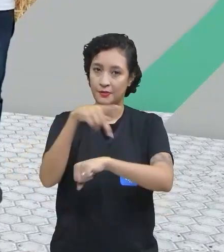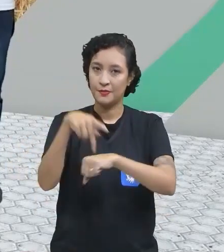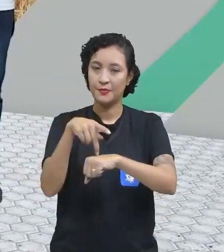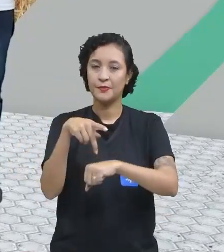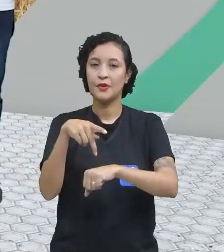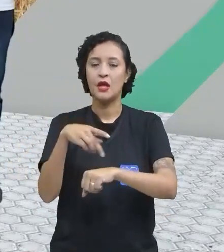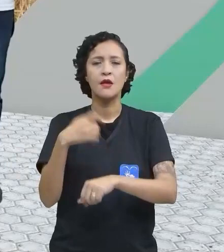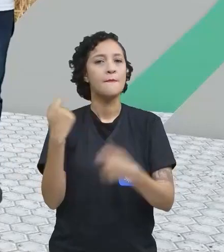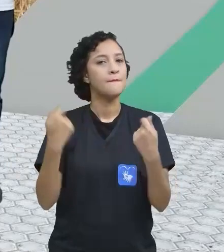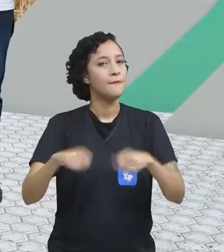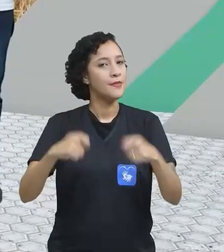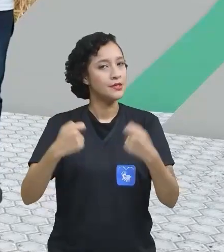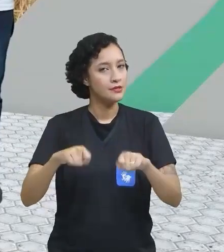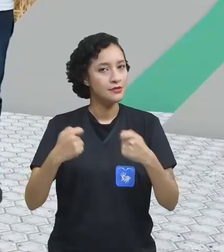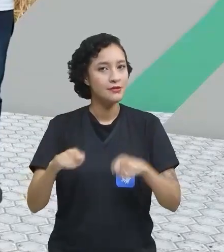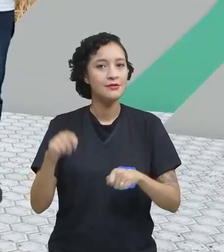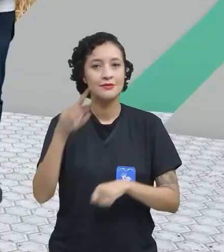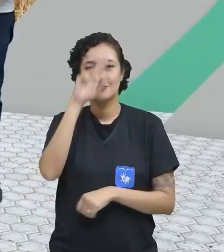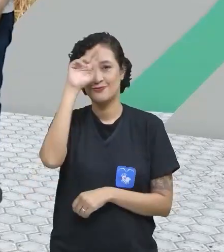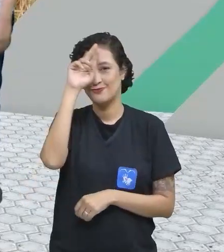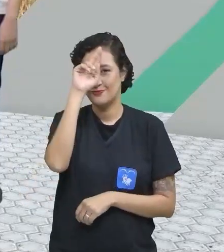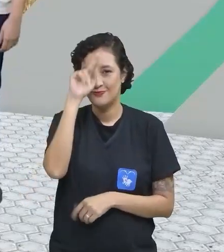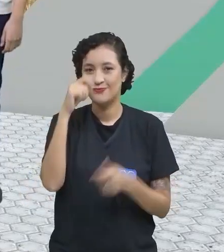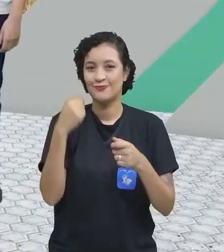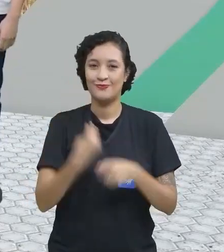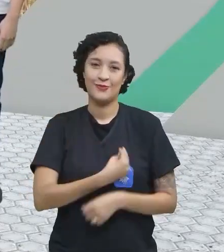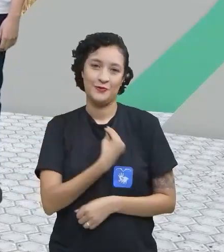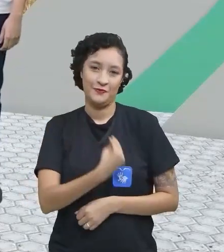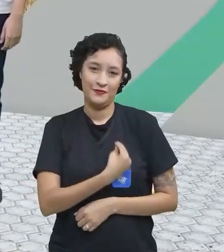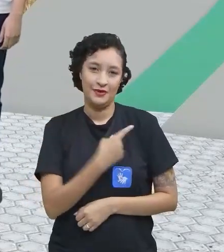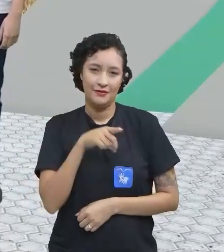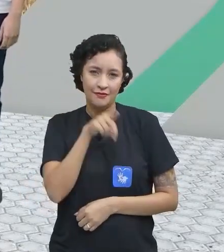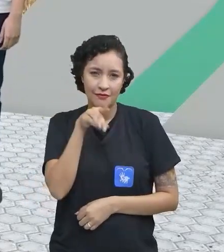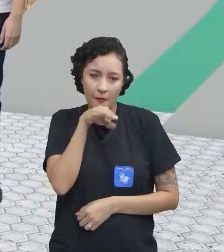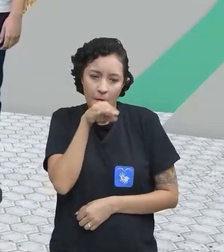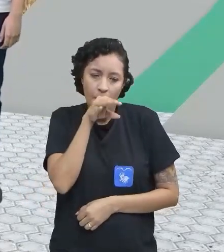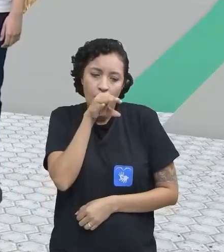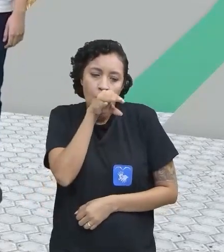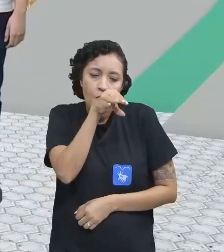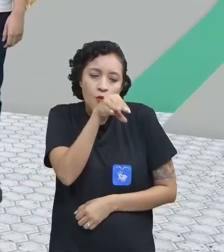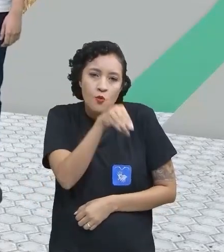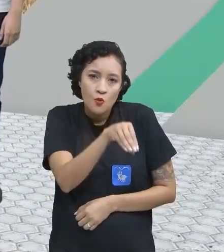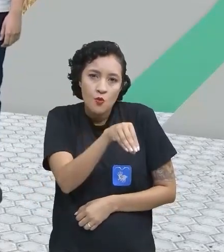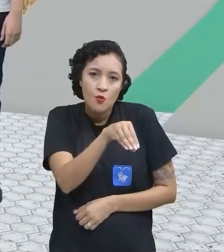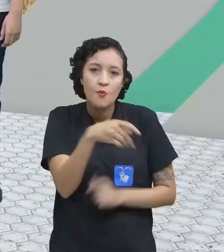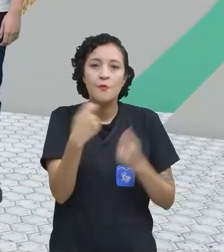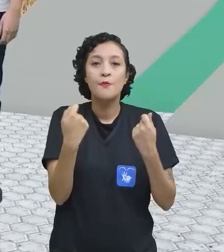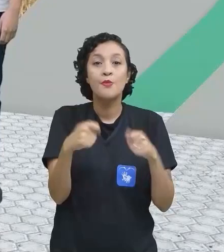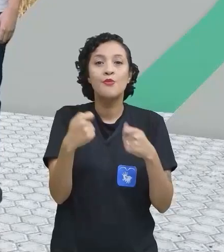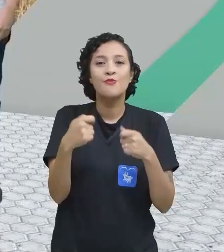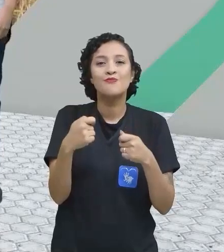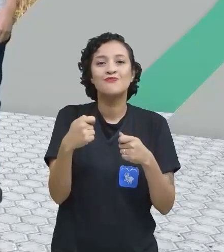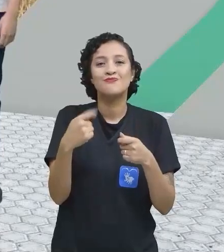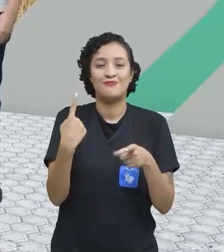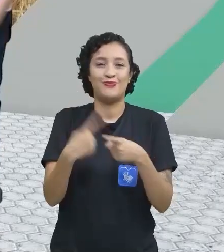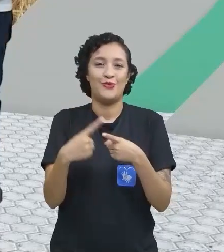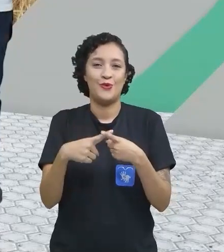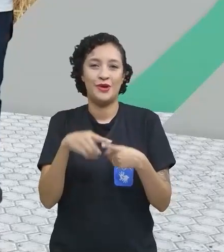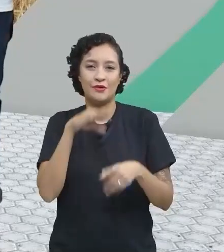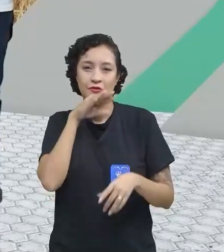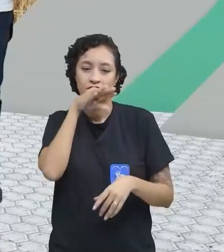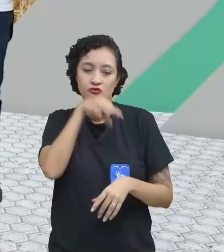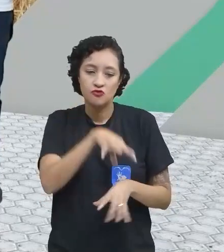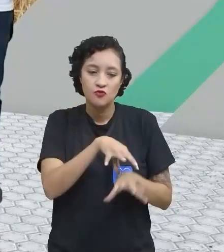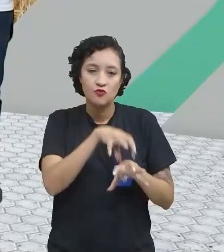insetos para sobreviver. Ele tem essa boca, como vocês podem ver aqui, achatada justamente para que ele sugue os insetos,